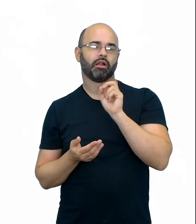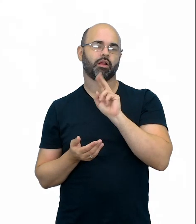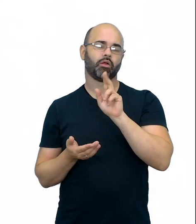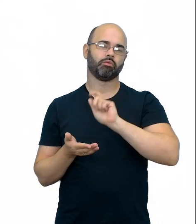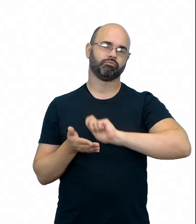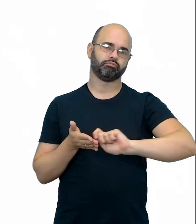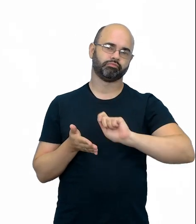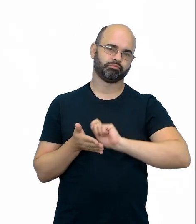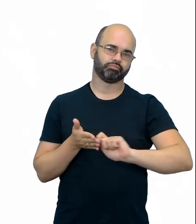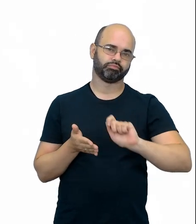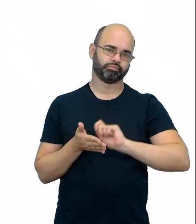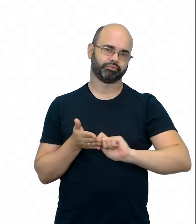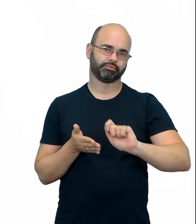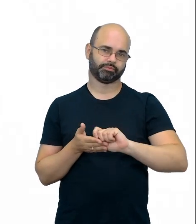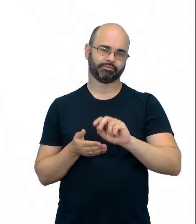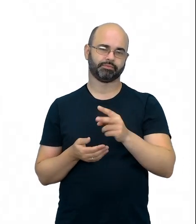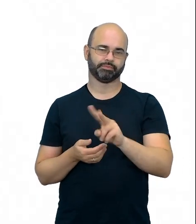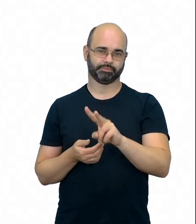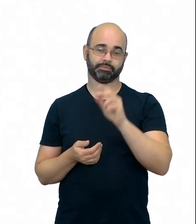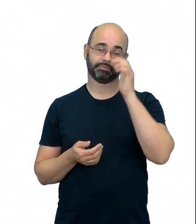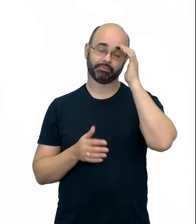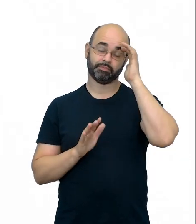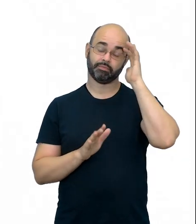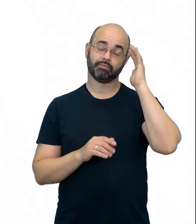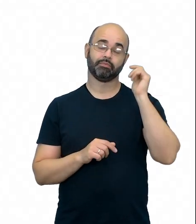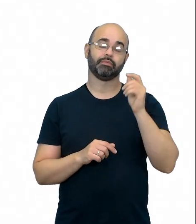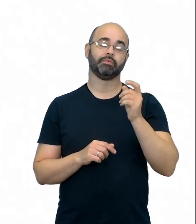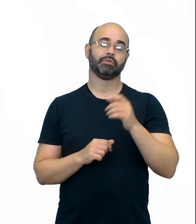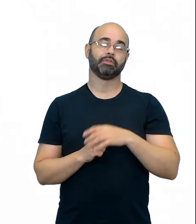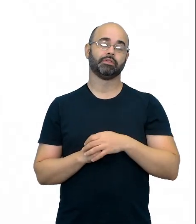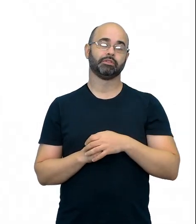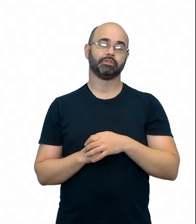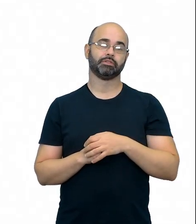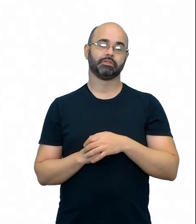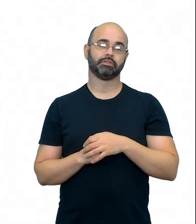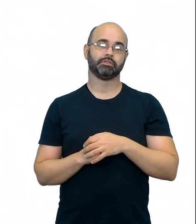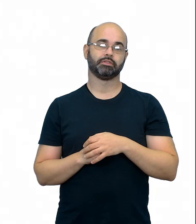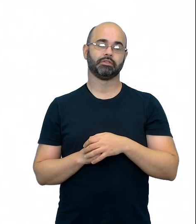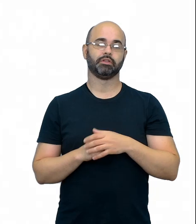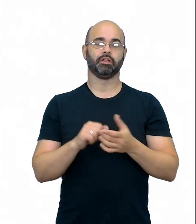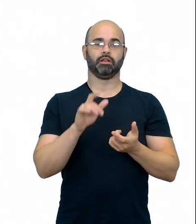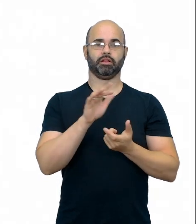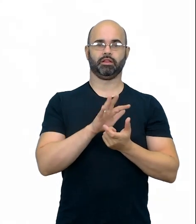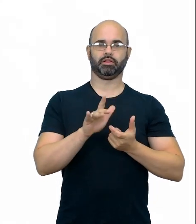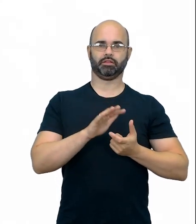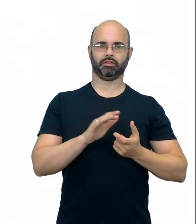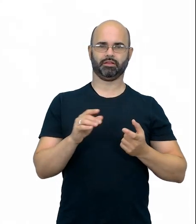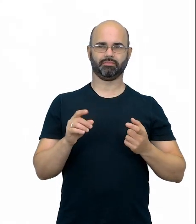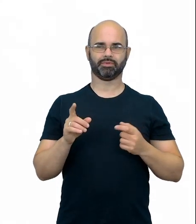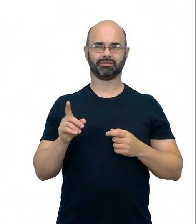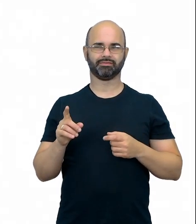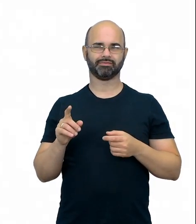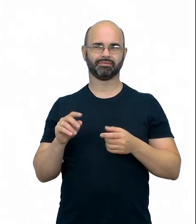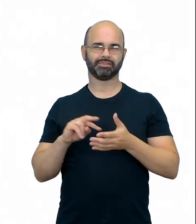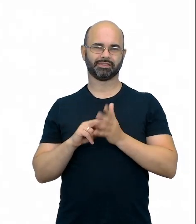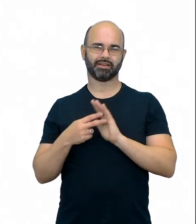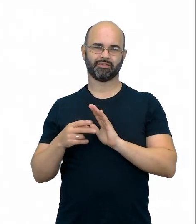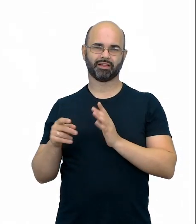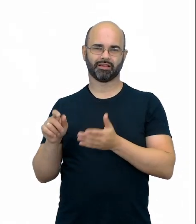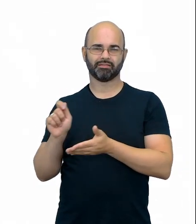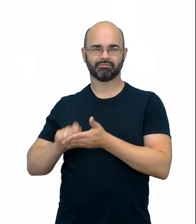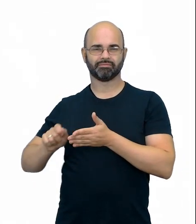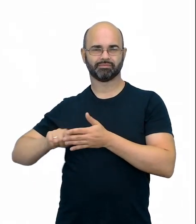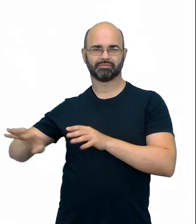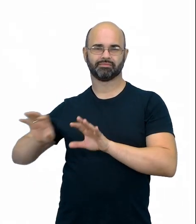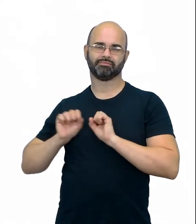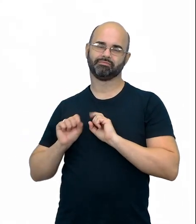escrito. O letramento, por Marcuski, não é o equivalente à aquisição da escrita. Existem